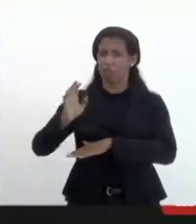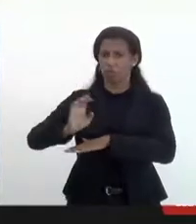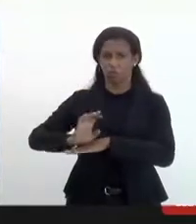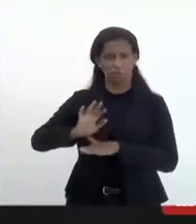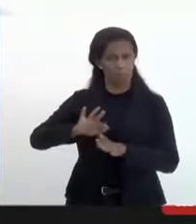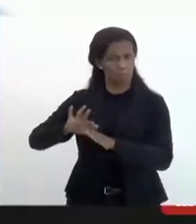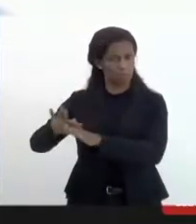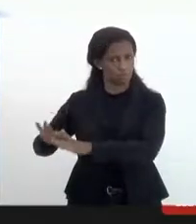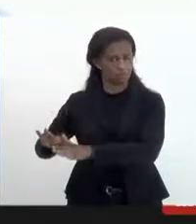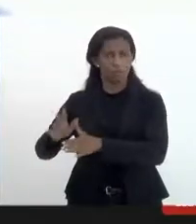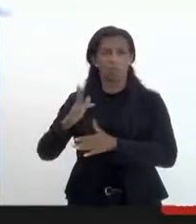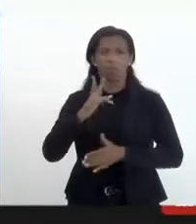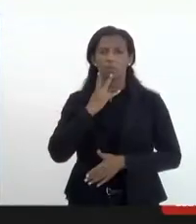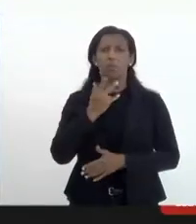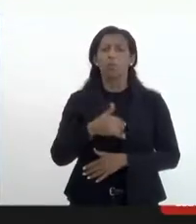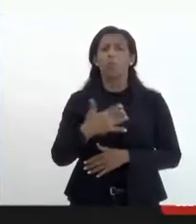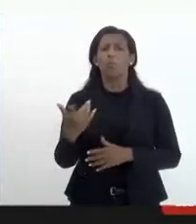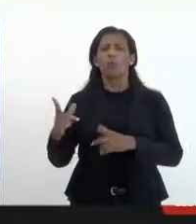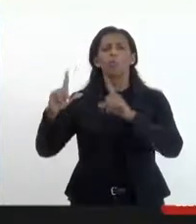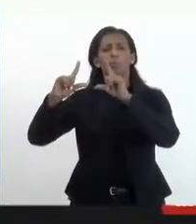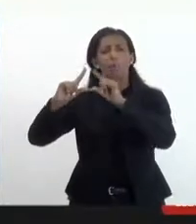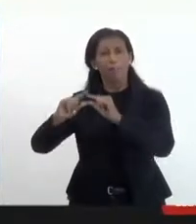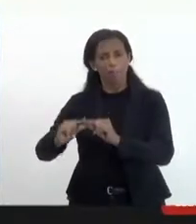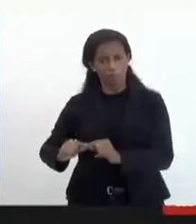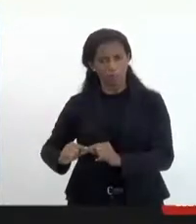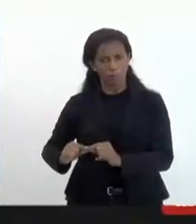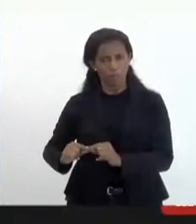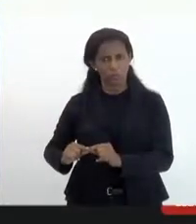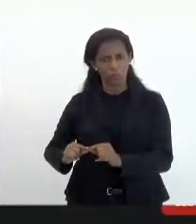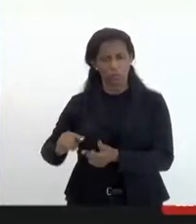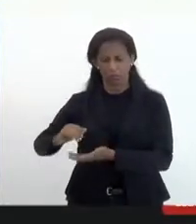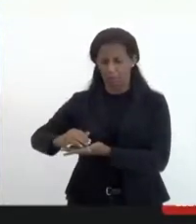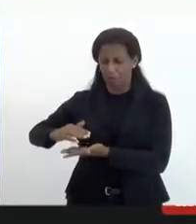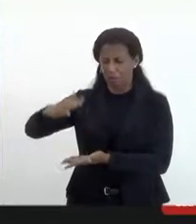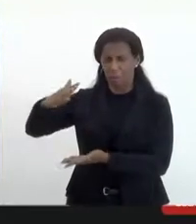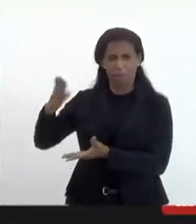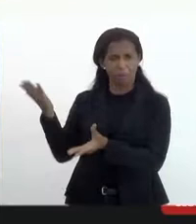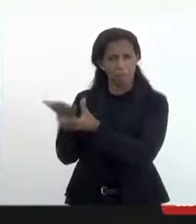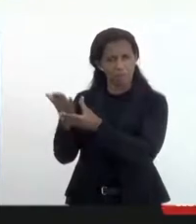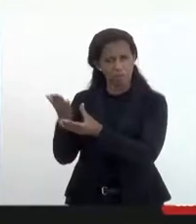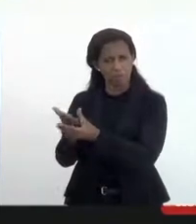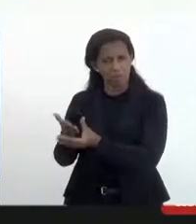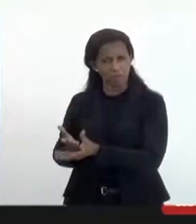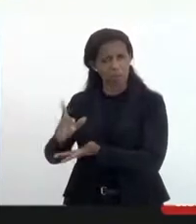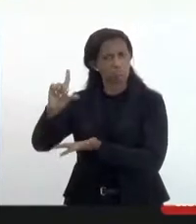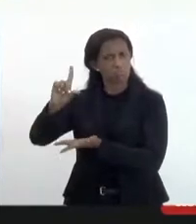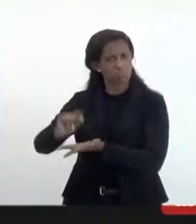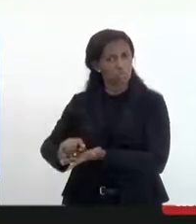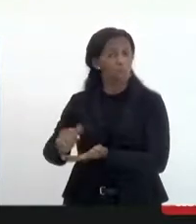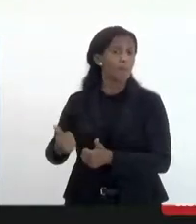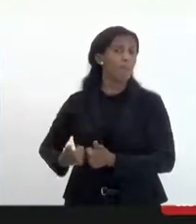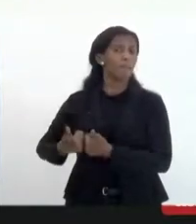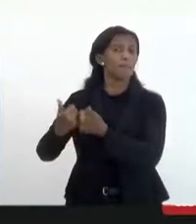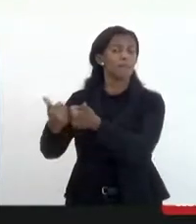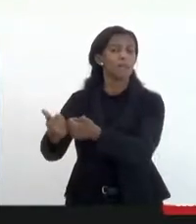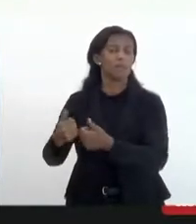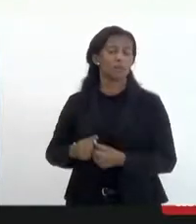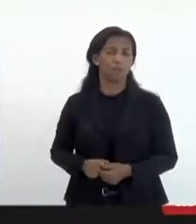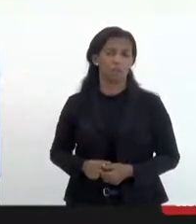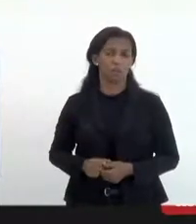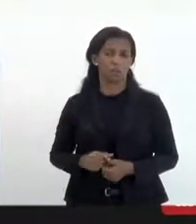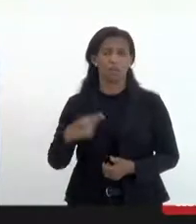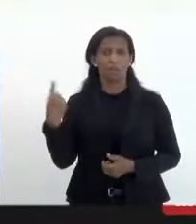CPI, quanto menos demanda judicial tiver, melhor. Nós